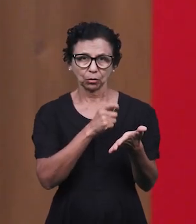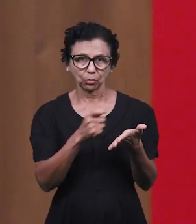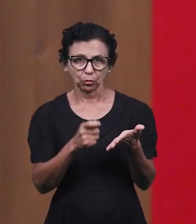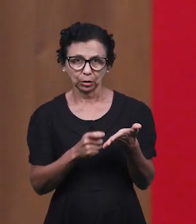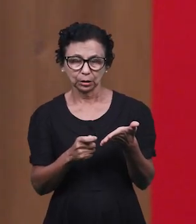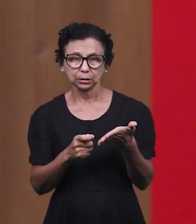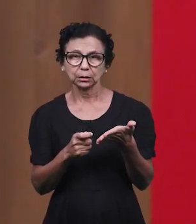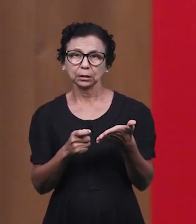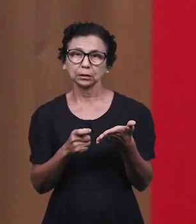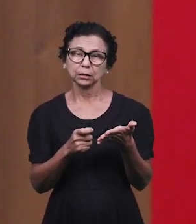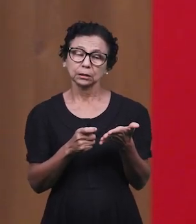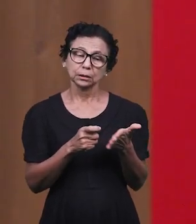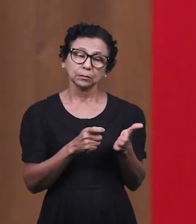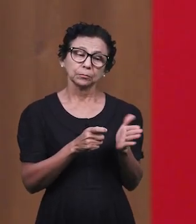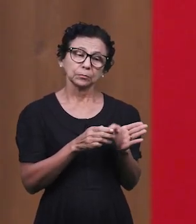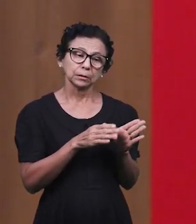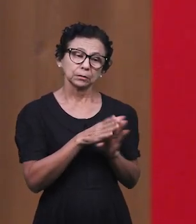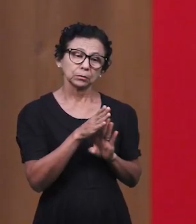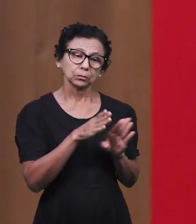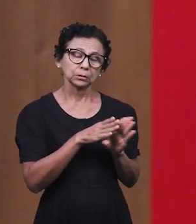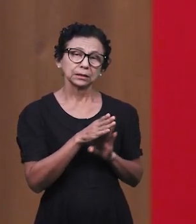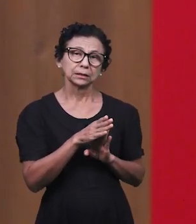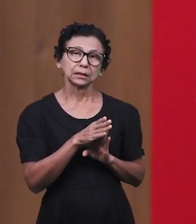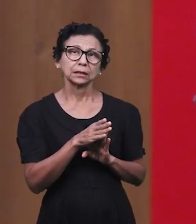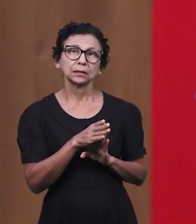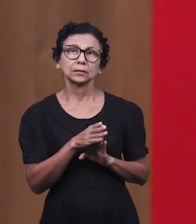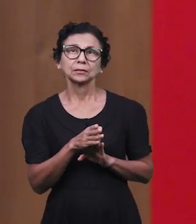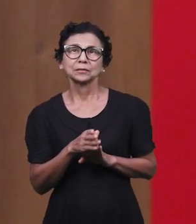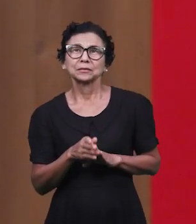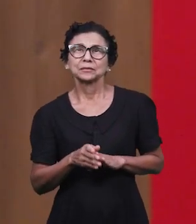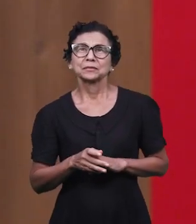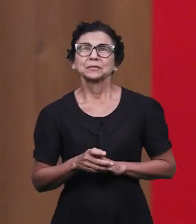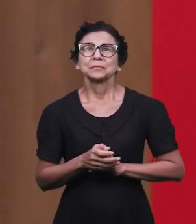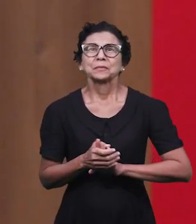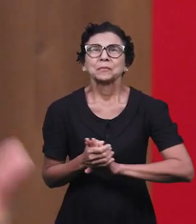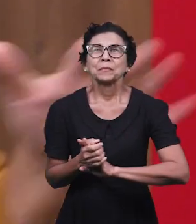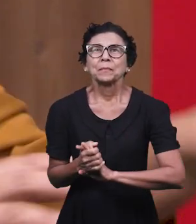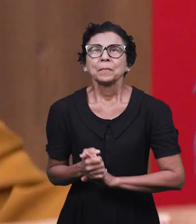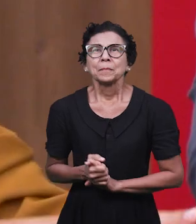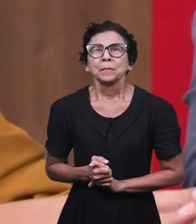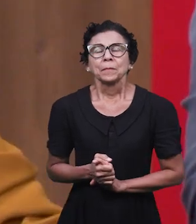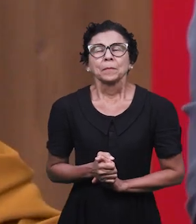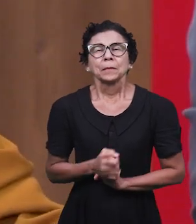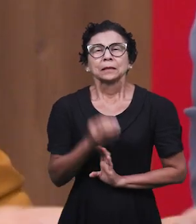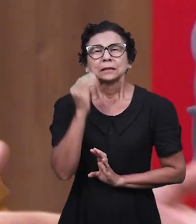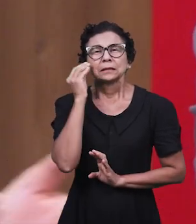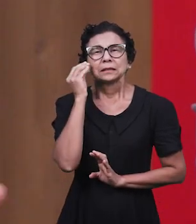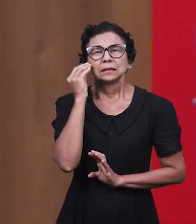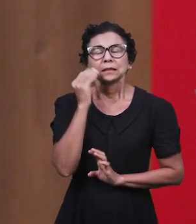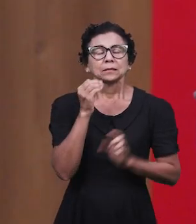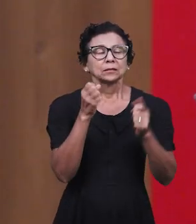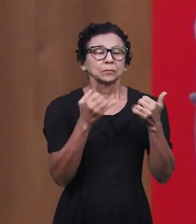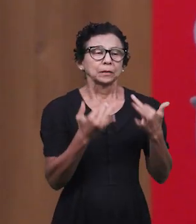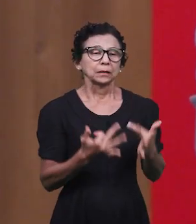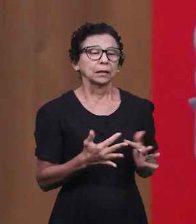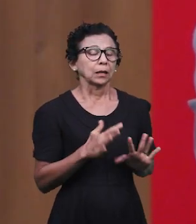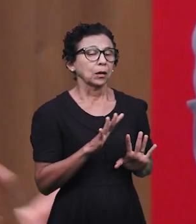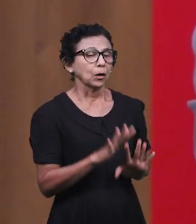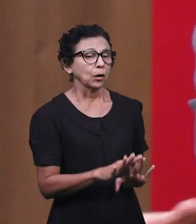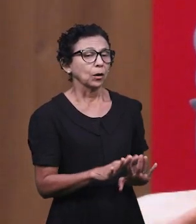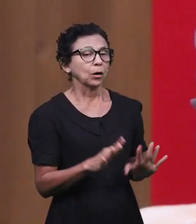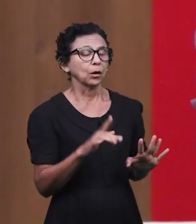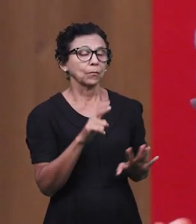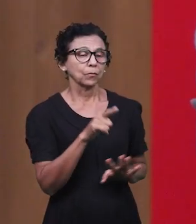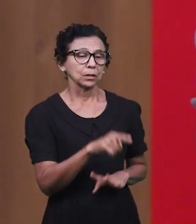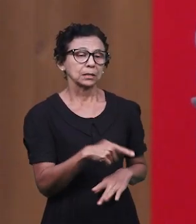essa anotação e tenta, como cirurgião dentista mesmo, né, sem entrar na parte da nutrição, mas tenta falar